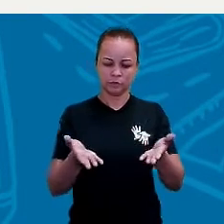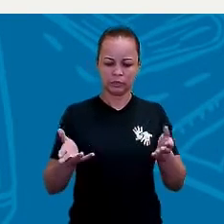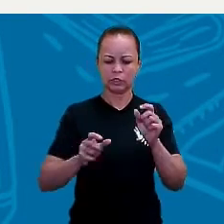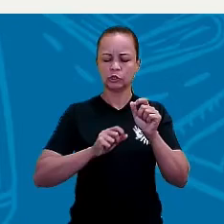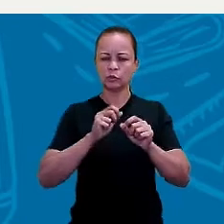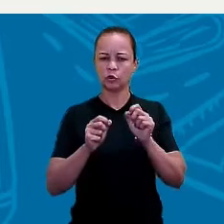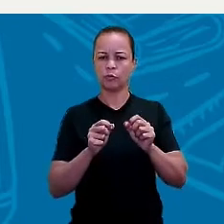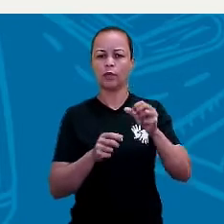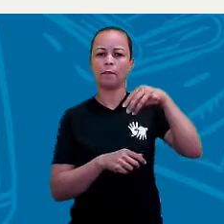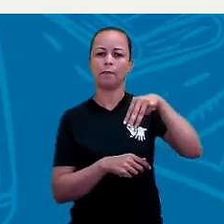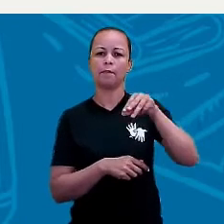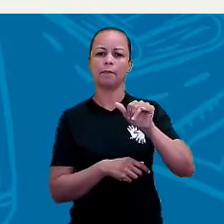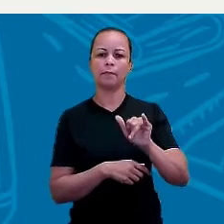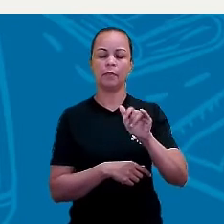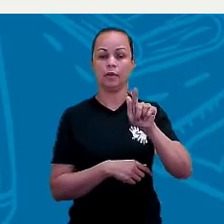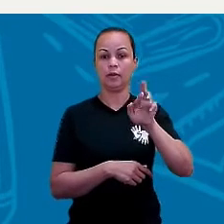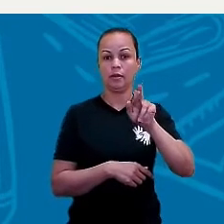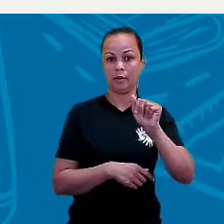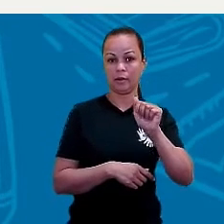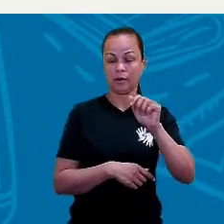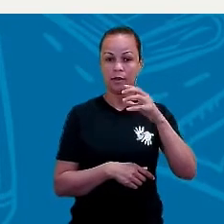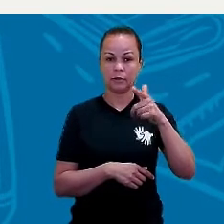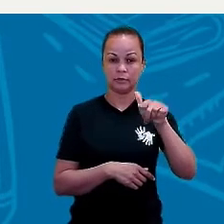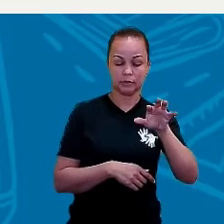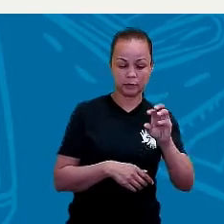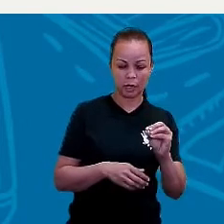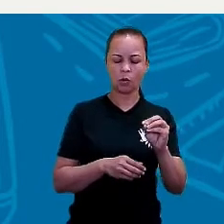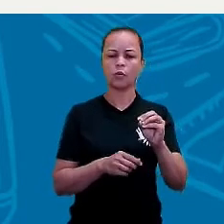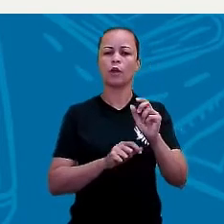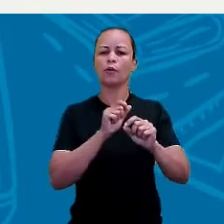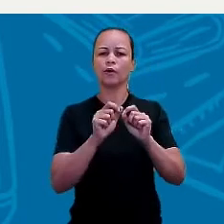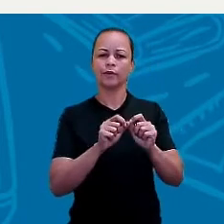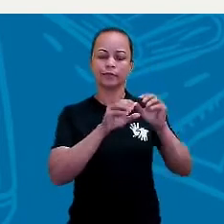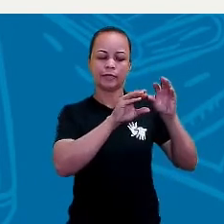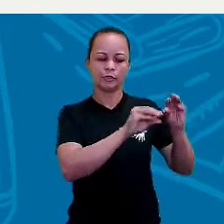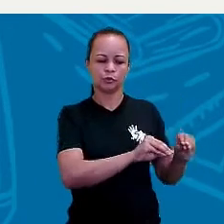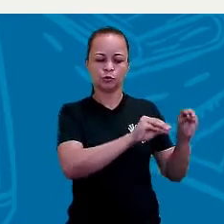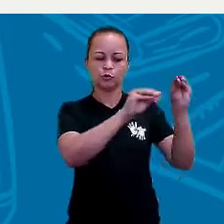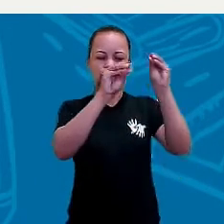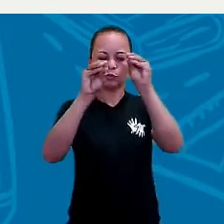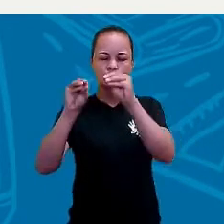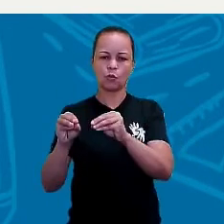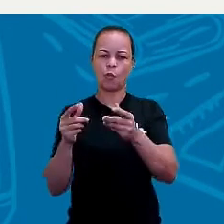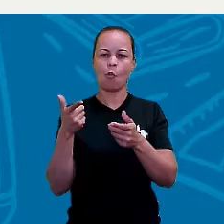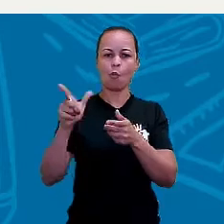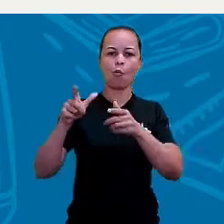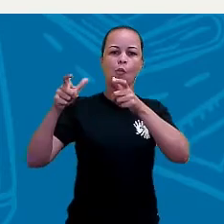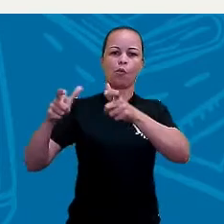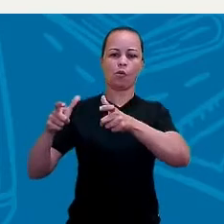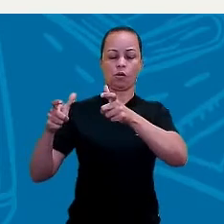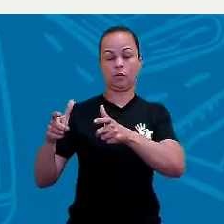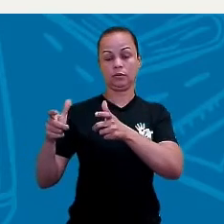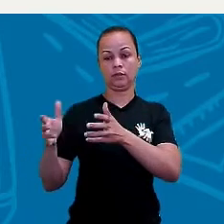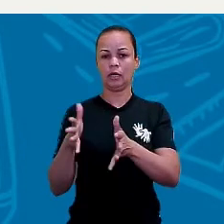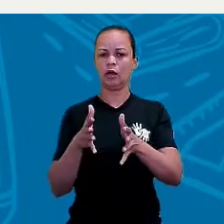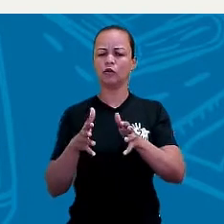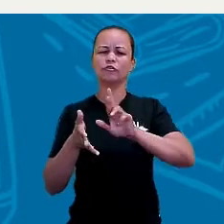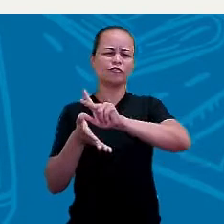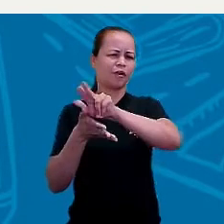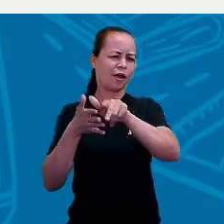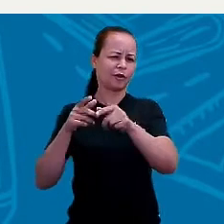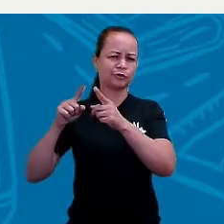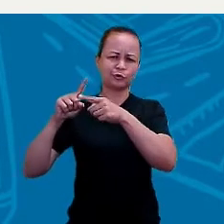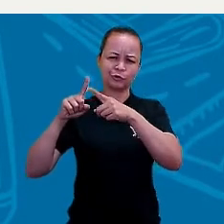migração? É o movimento de se deslocar, de você sair do seu local de origem e ir para outro local. Existem vários tipos de